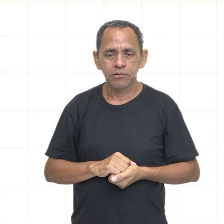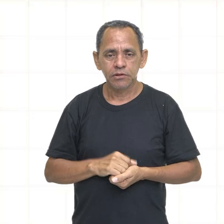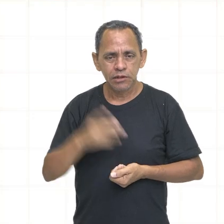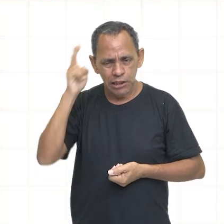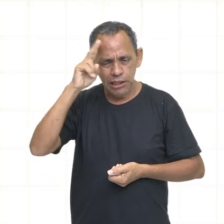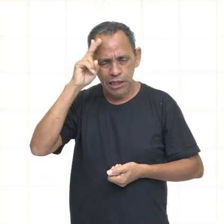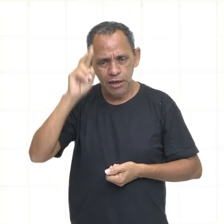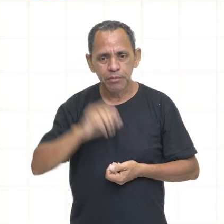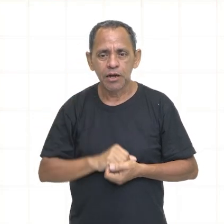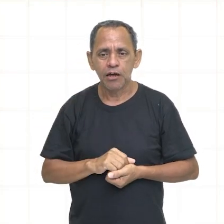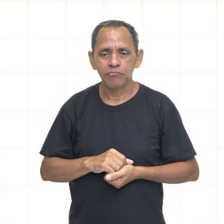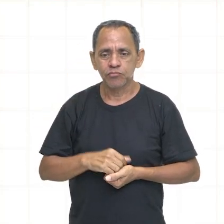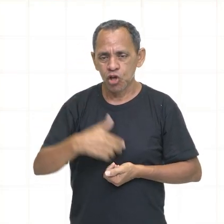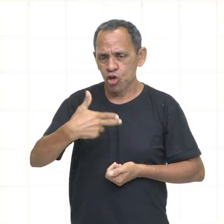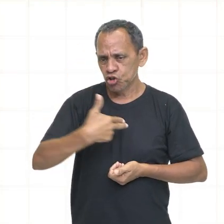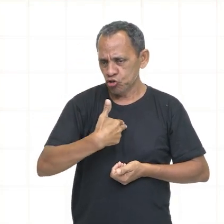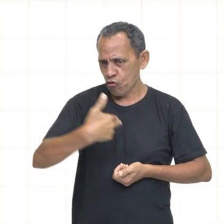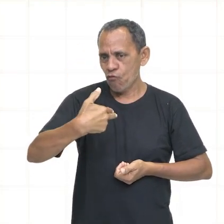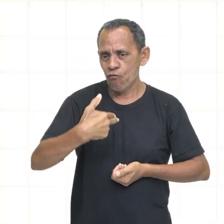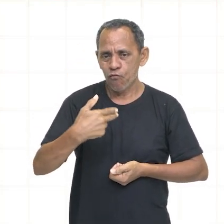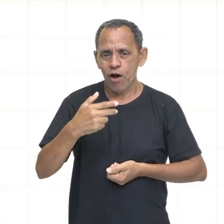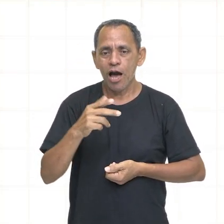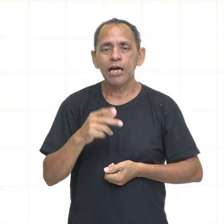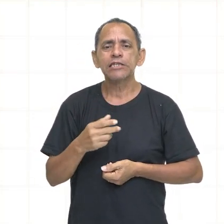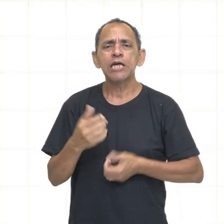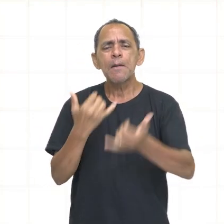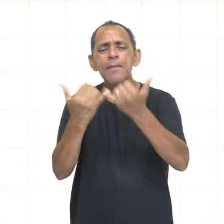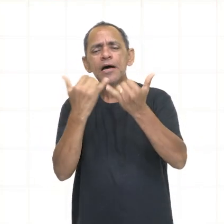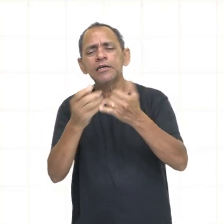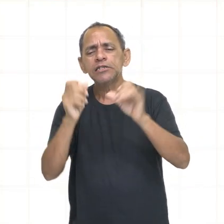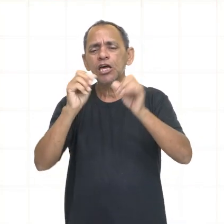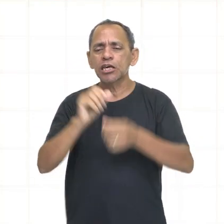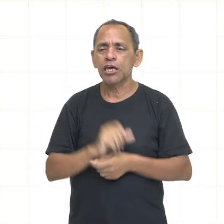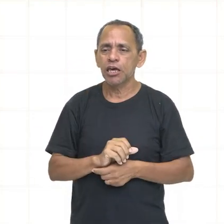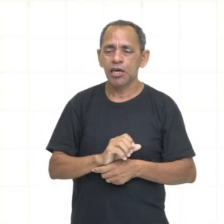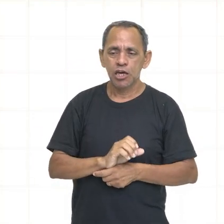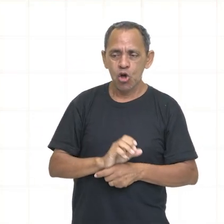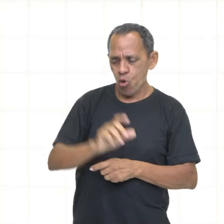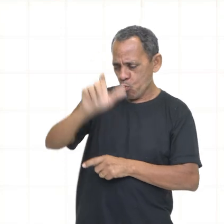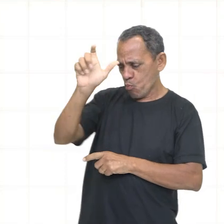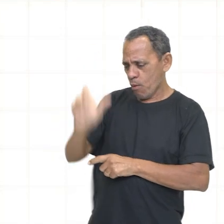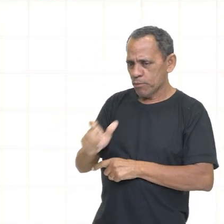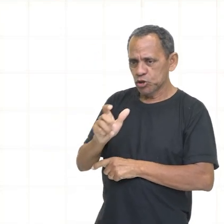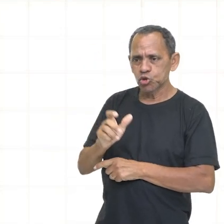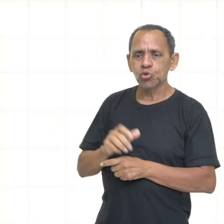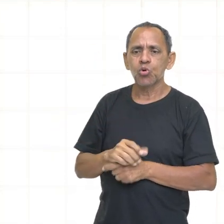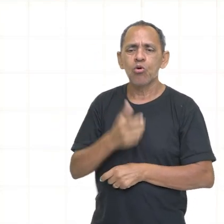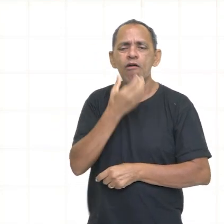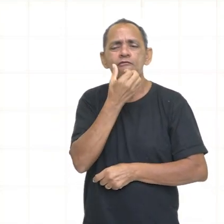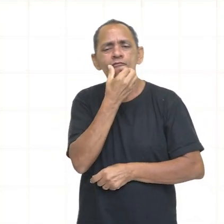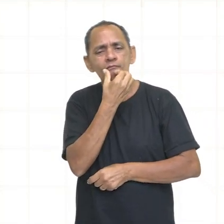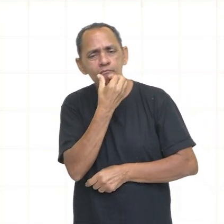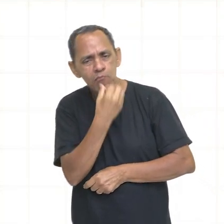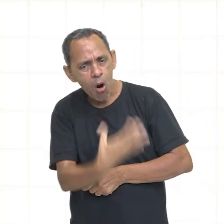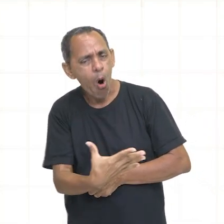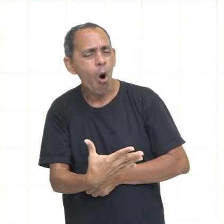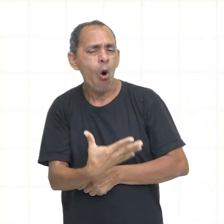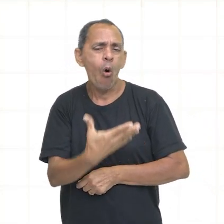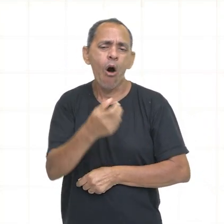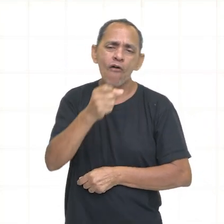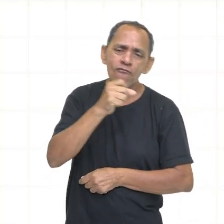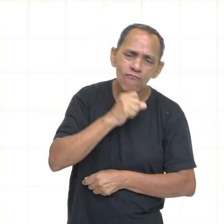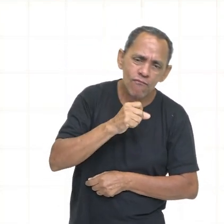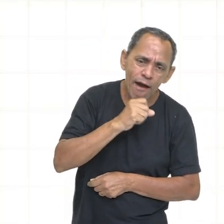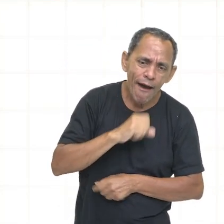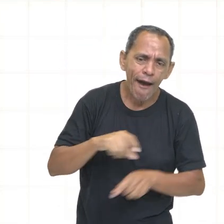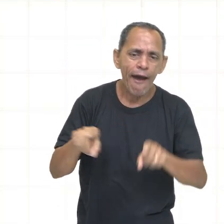um senhor bondoso que estava ali pronto a proteger o brasileiro de qualquer intempérie que possa existir.